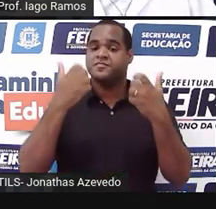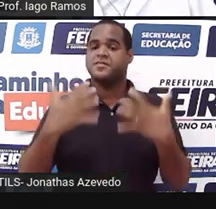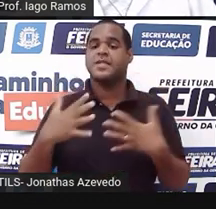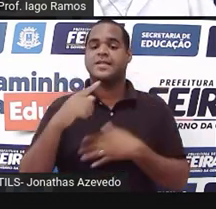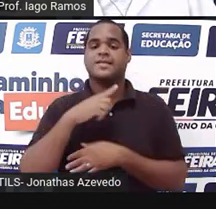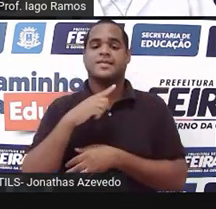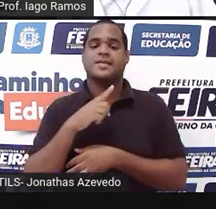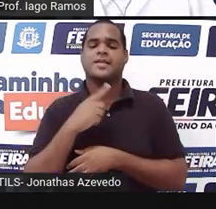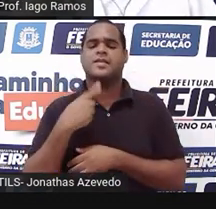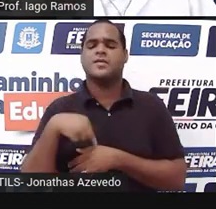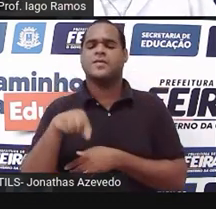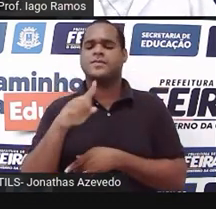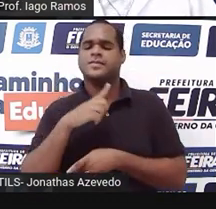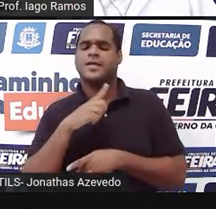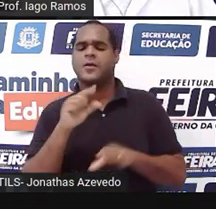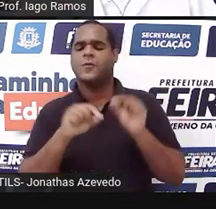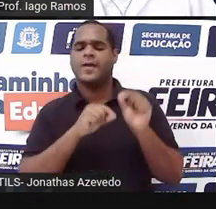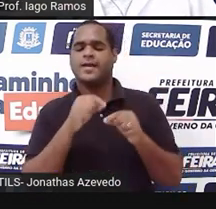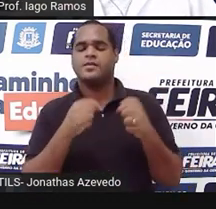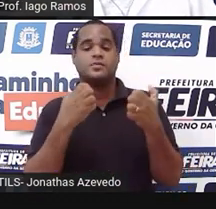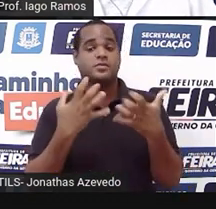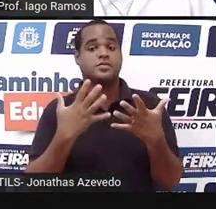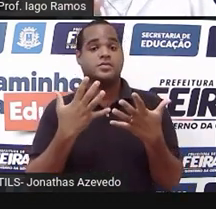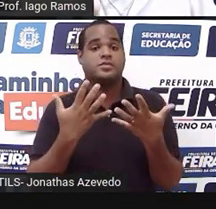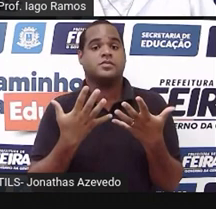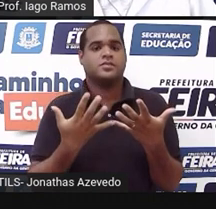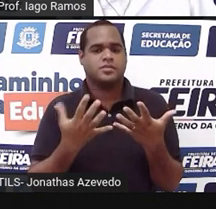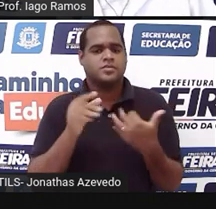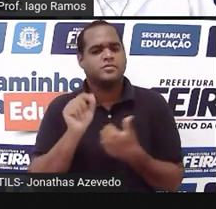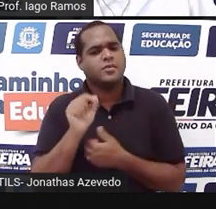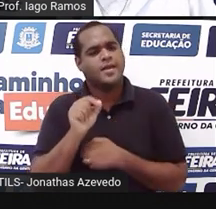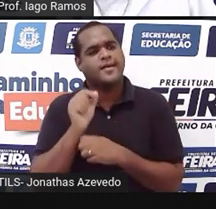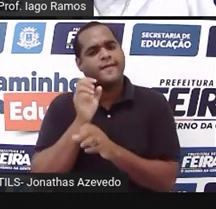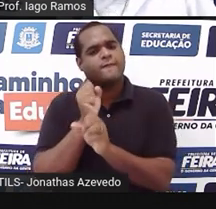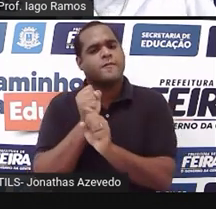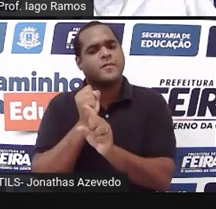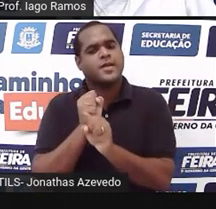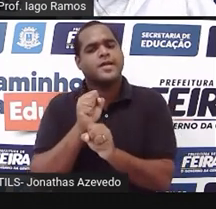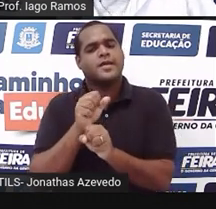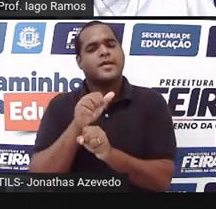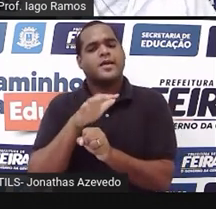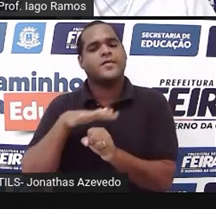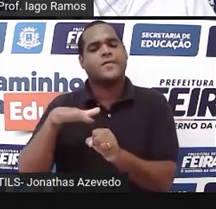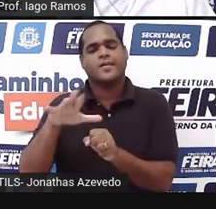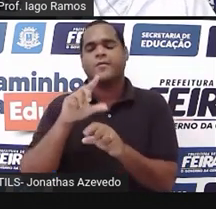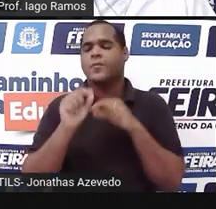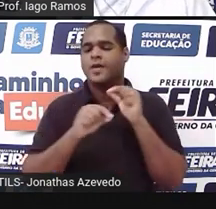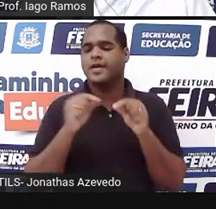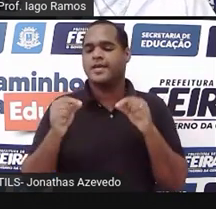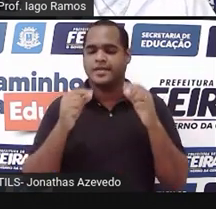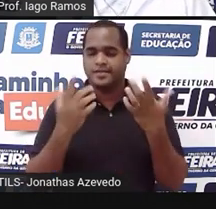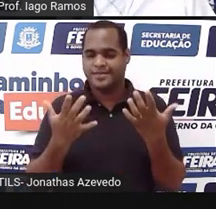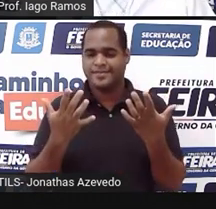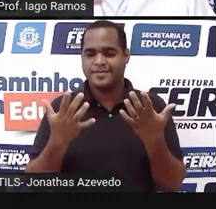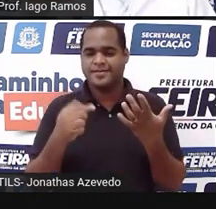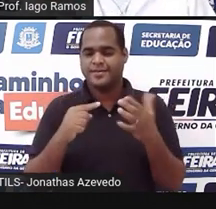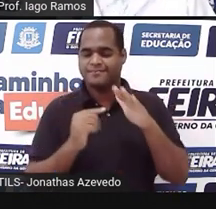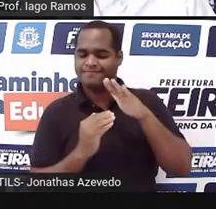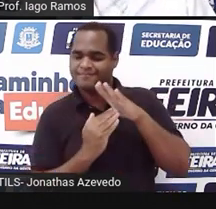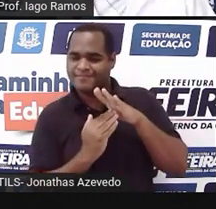Qual é aquela que é a forma de calcular a área de um losango eu vou te dar um tempinho